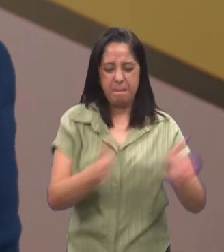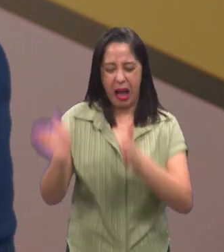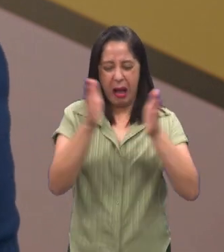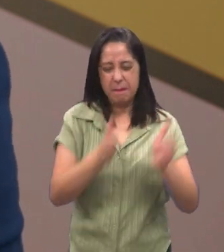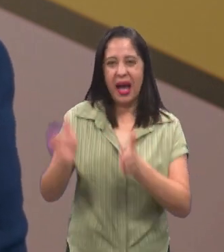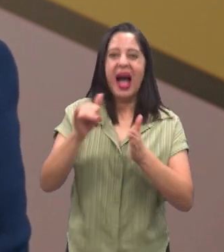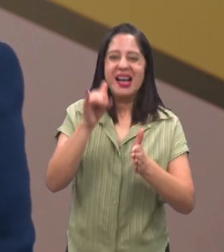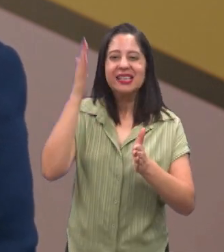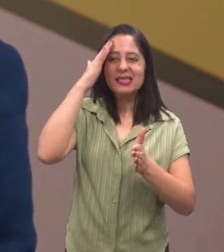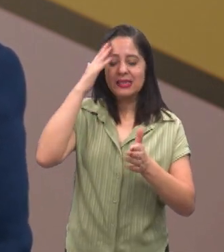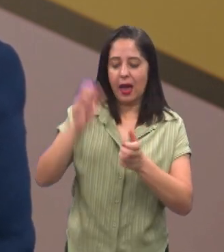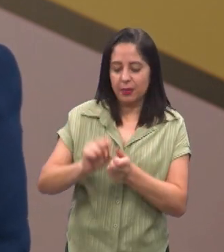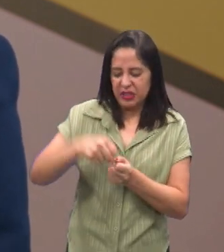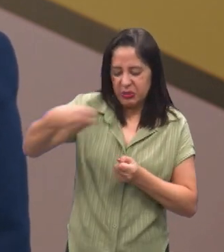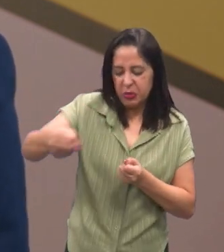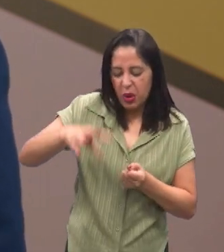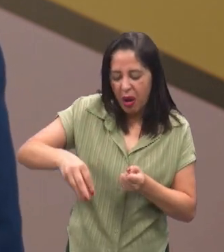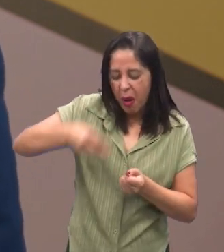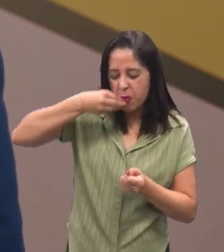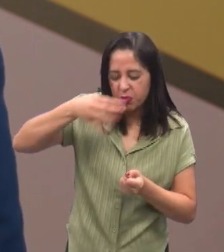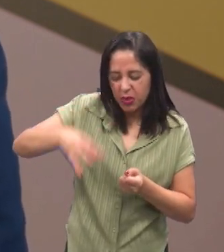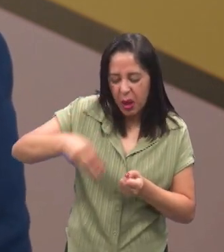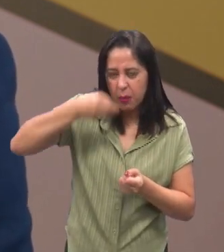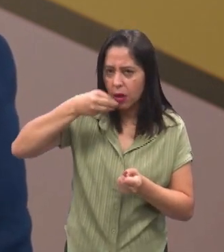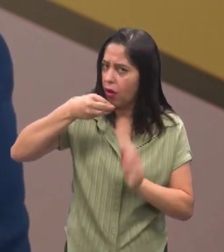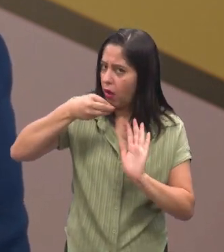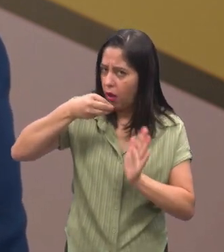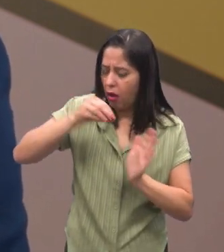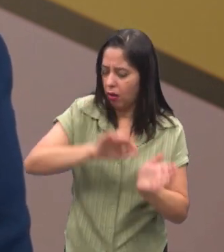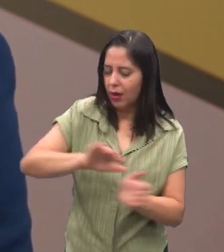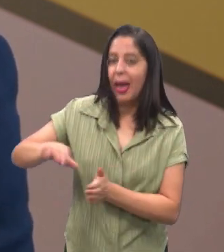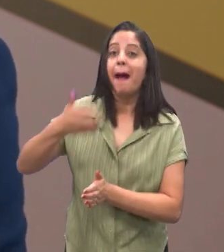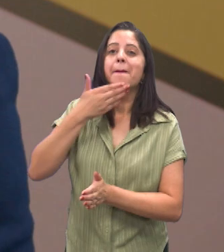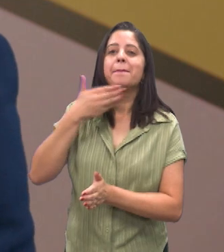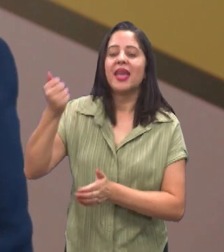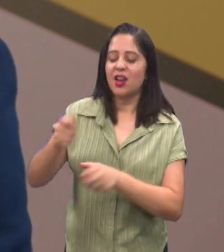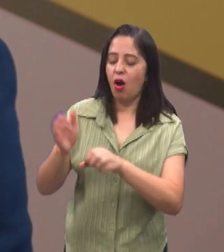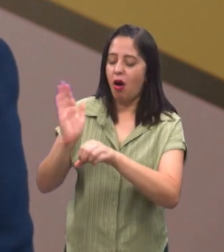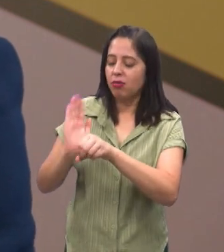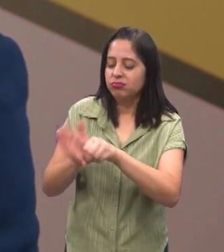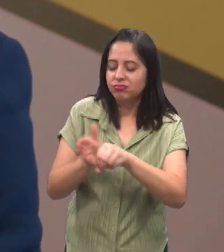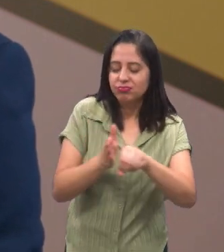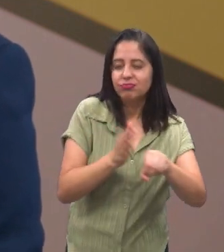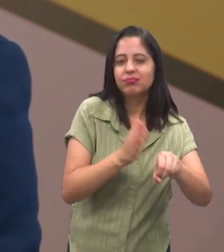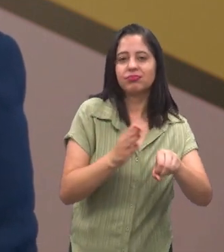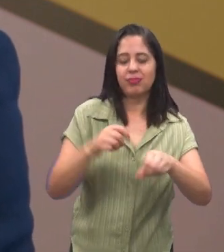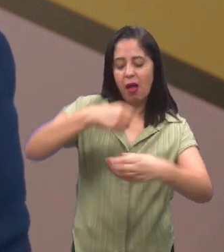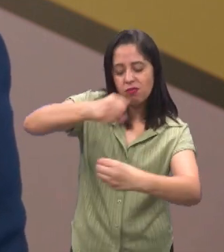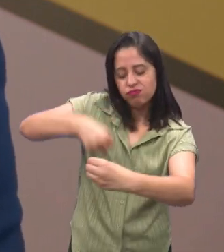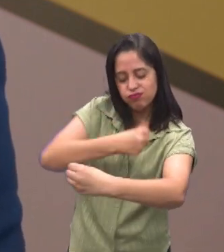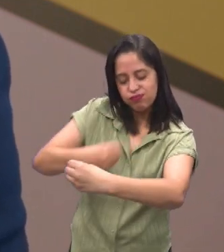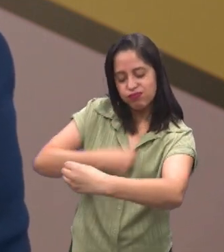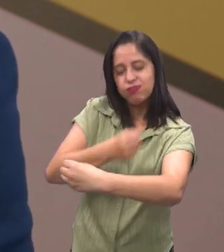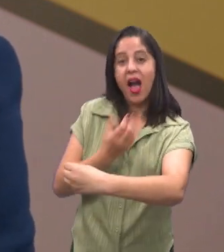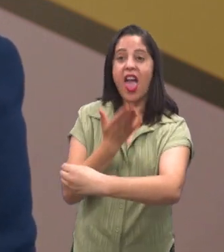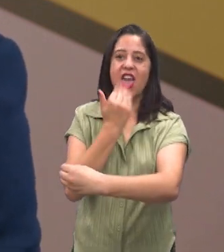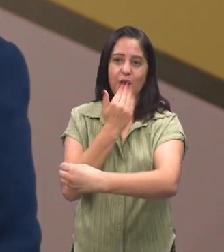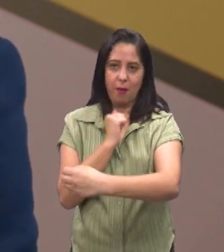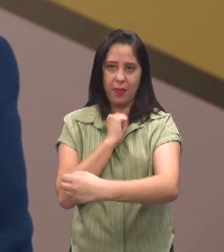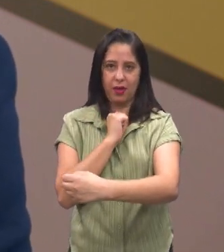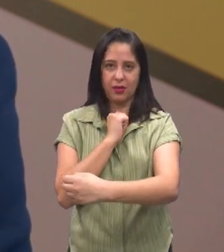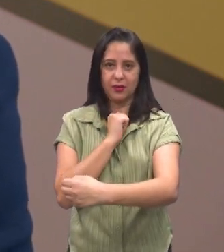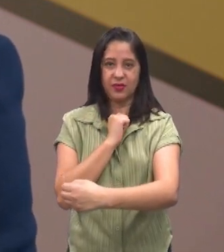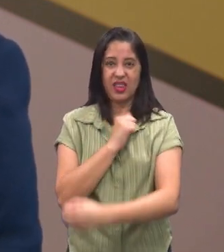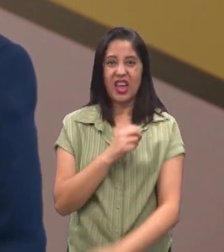menos ultraprocessado, descascar mais, desembalar menos. Uma regra simples é a regra dos 90%. Se 90% do que você come tem um